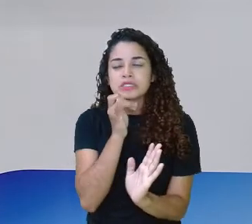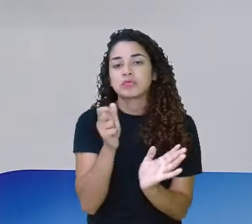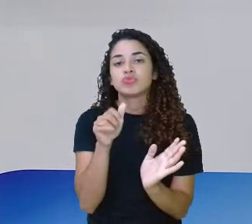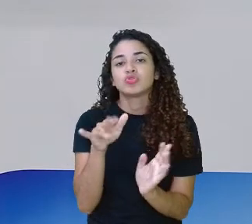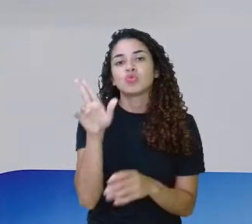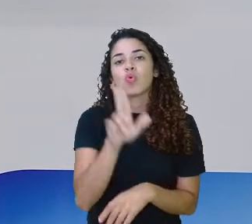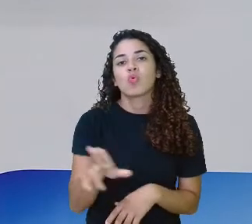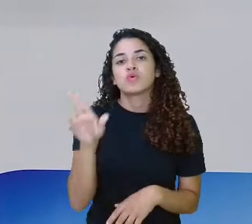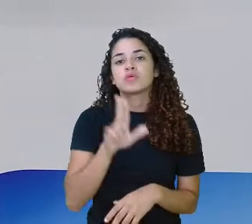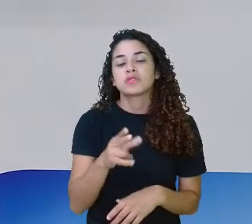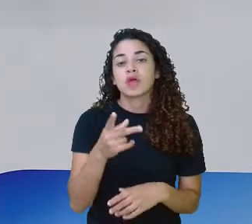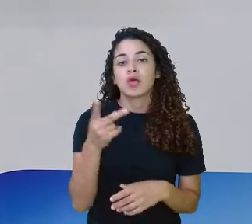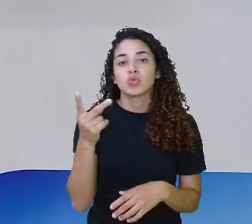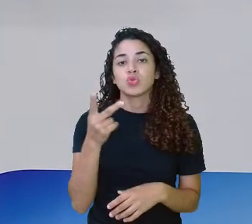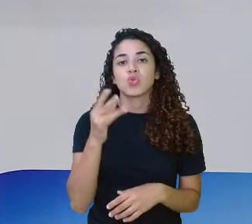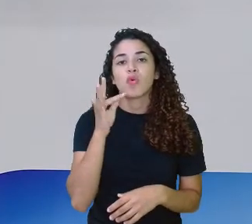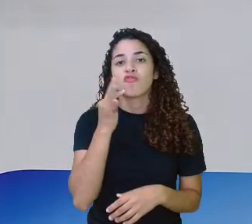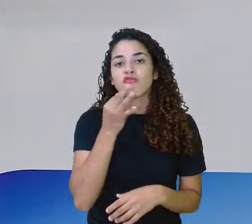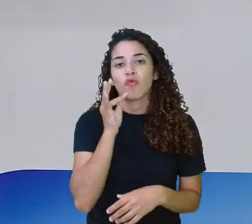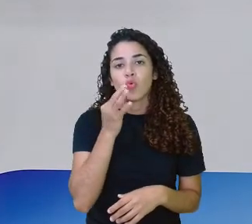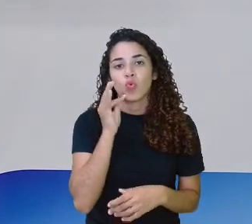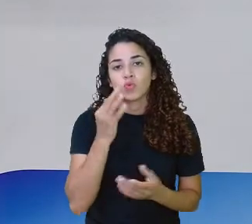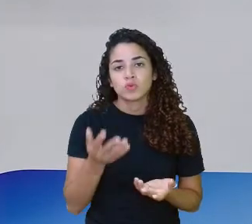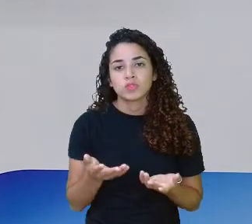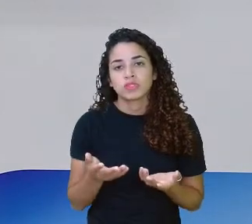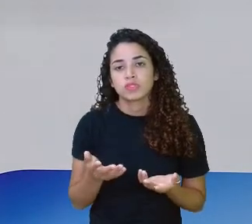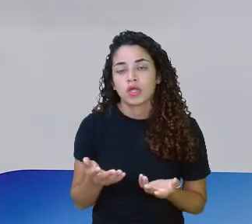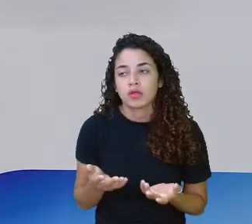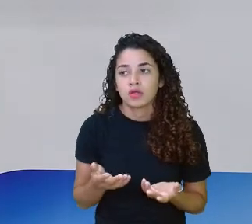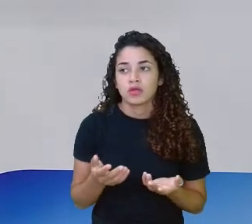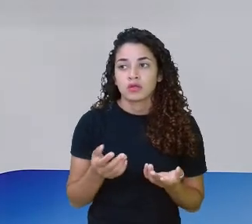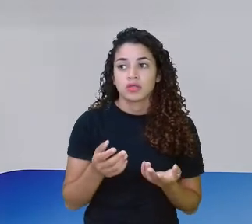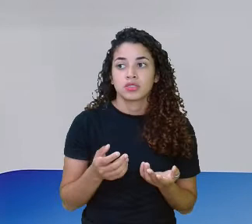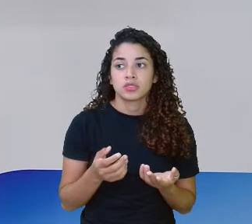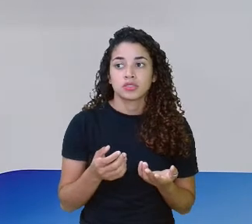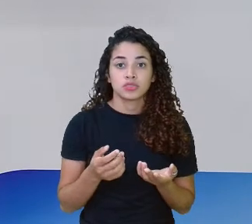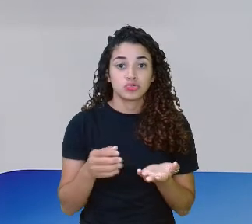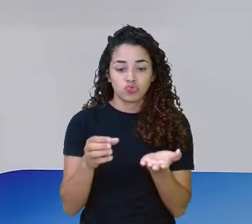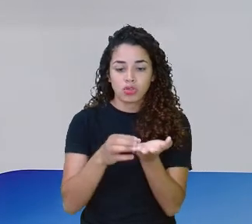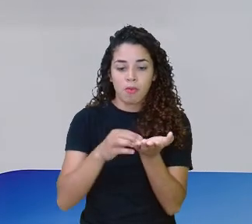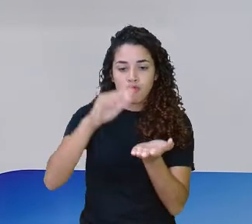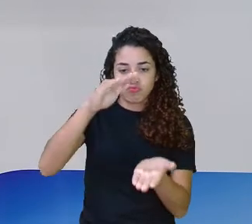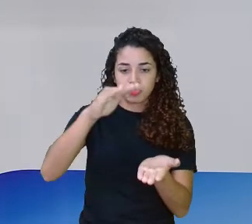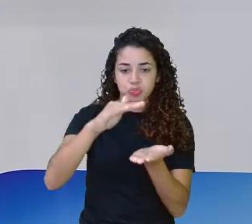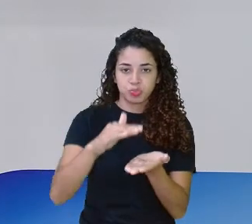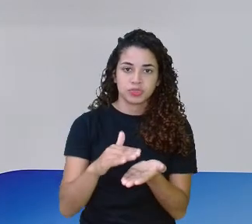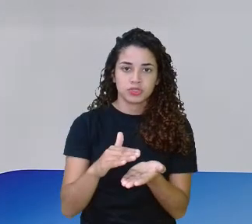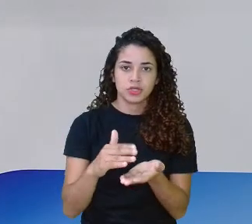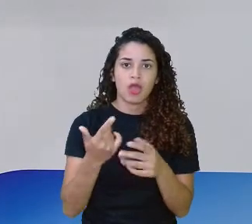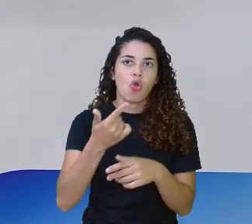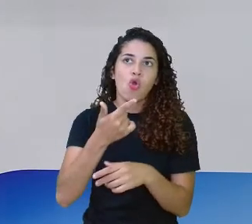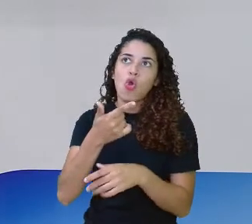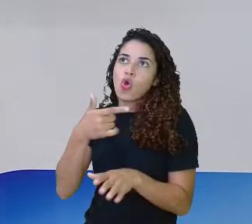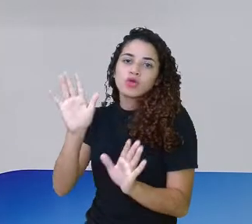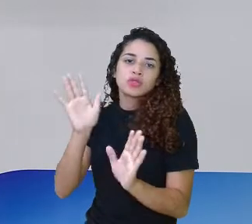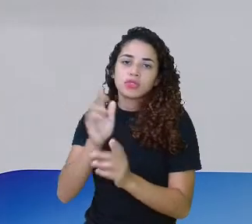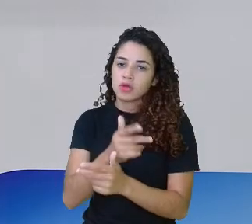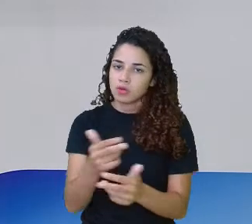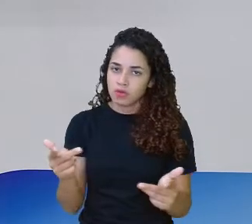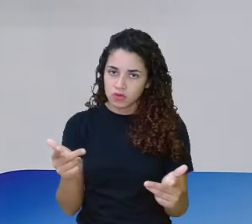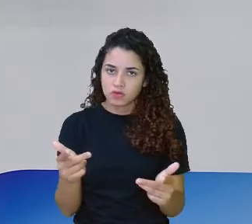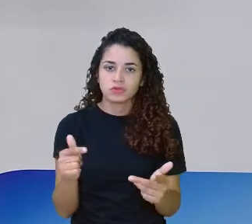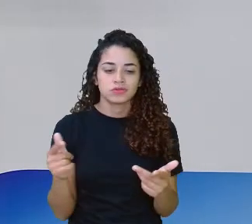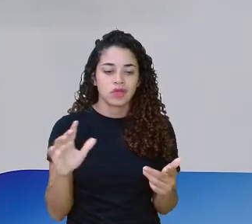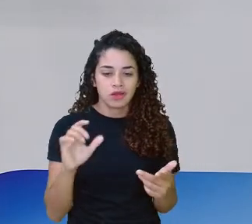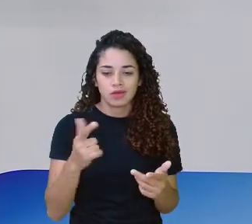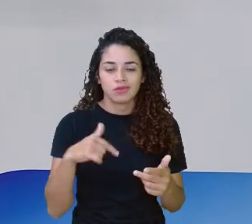se eu utilizasse duas frutas ao mesmo tempo por tamanhos diferentes de copo. É outra história, é claro que hoje a